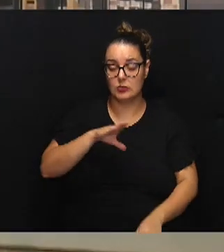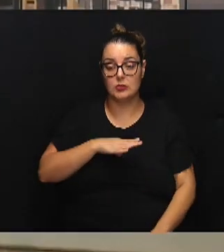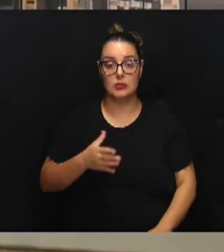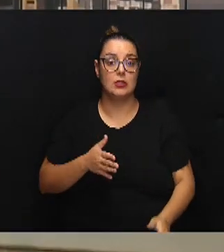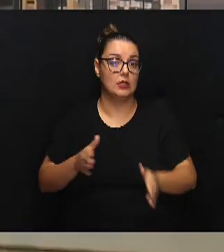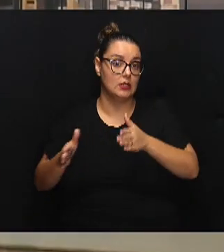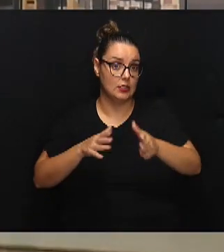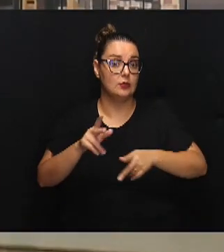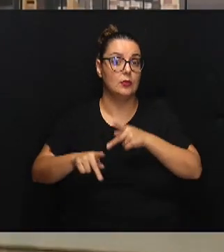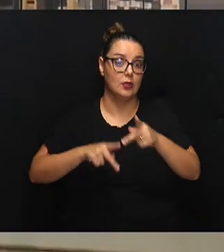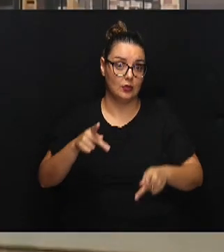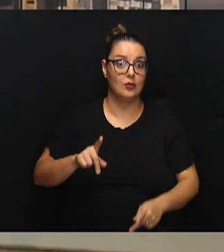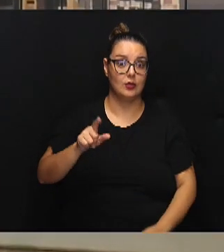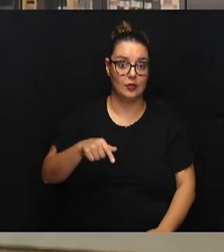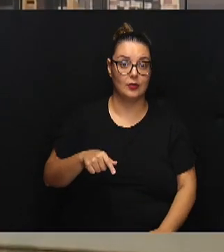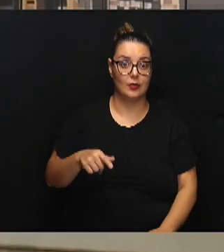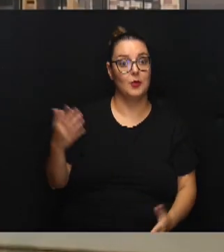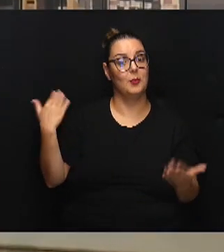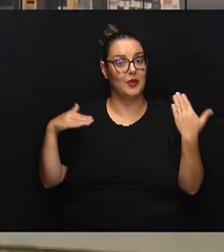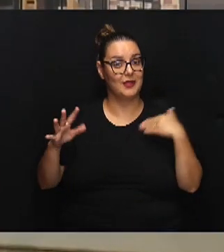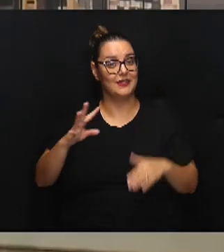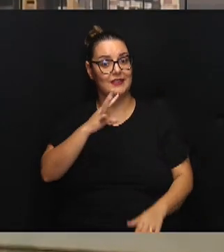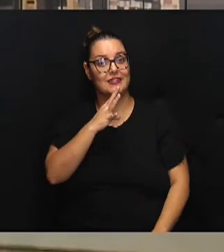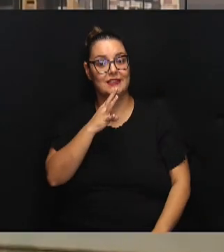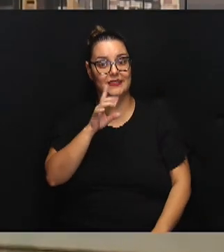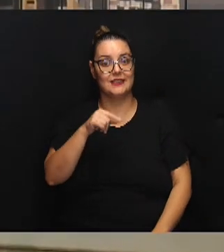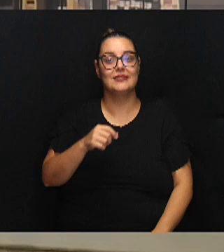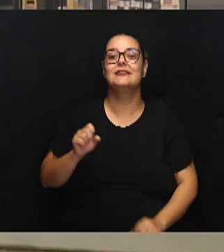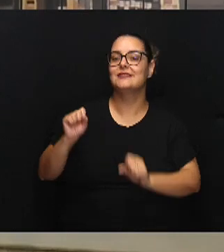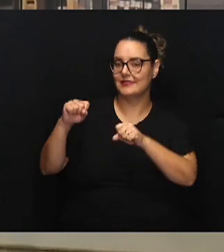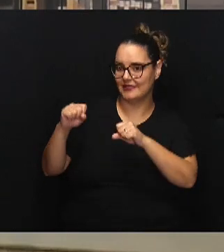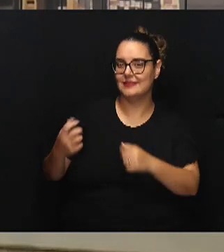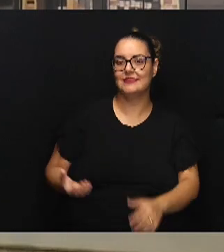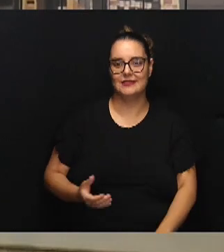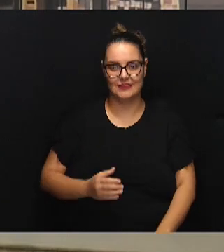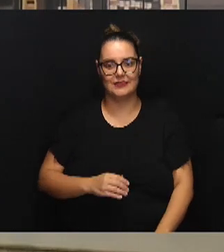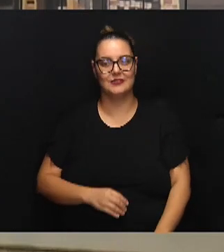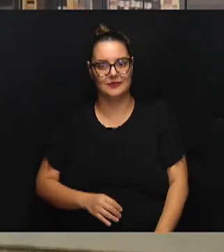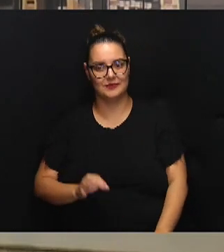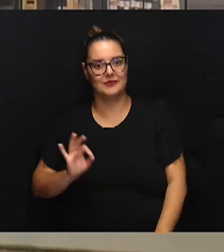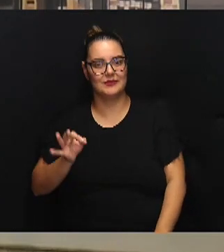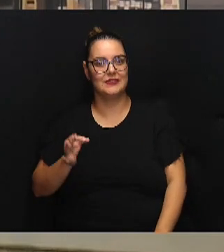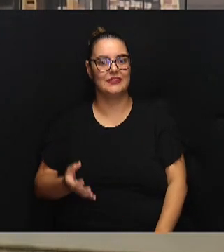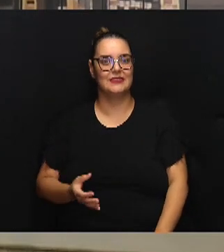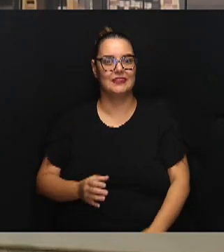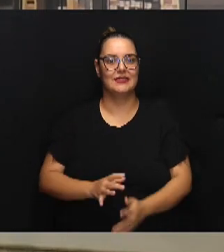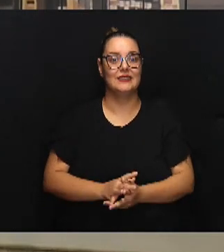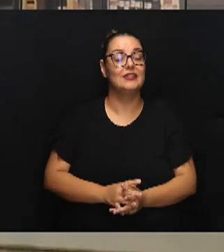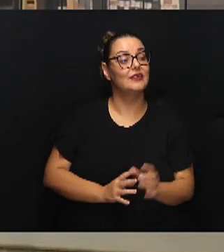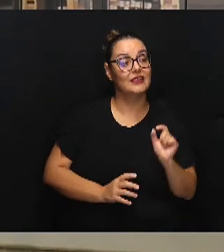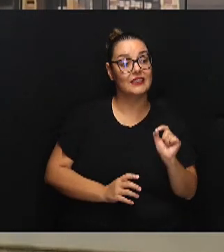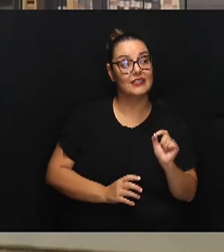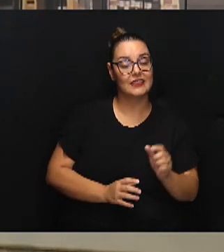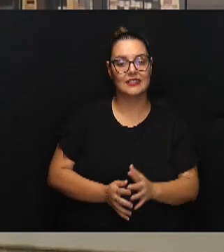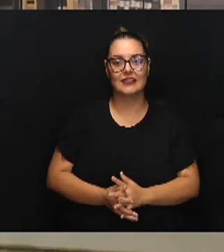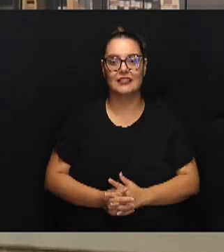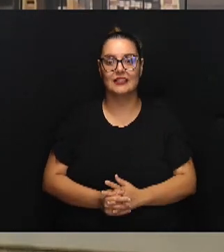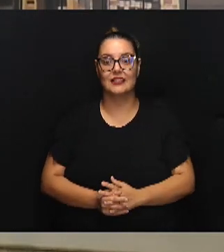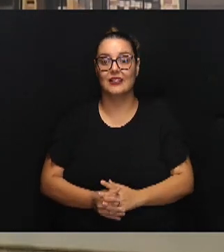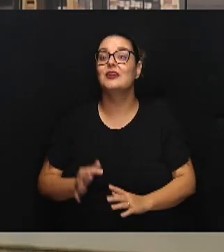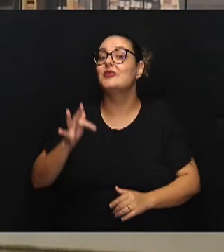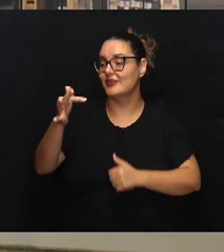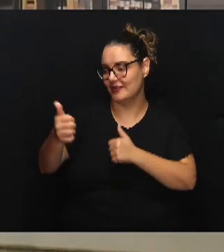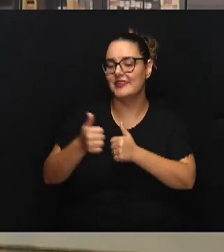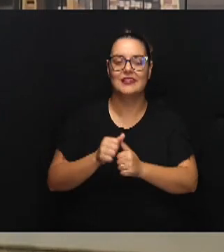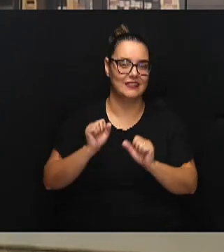para a população que for passear e quiser conhecer, né? E, Cláudio, já dizia o ditado... Hã? No futuro próximo,